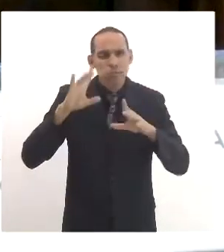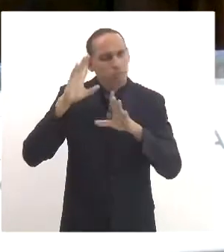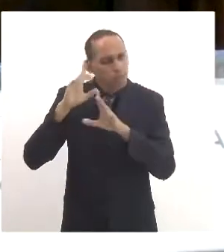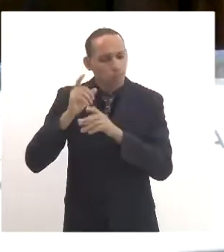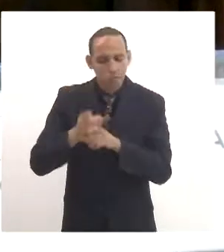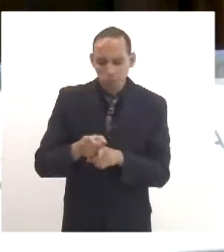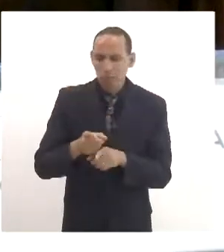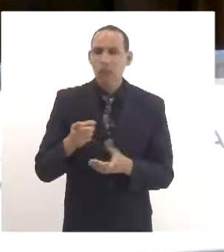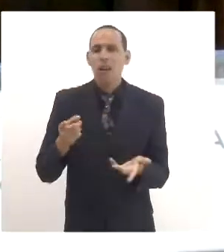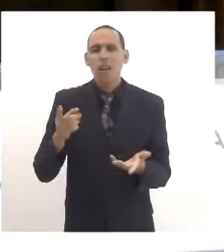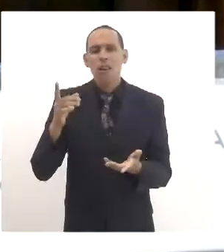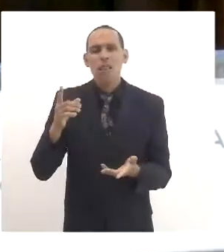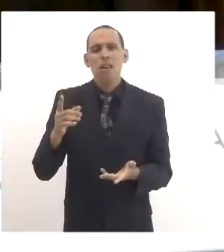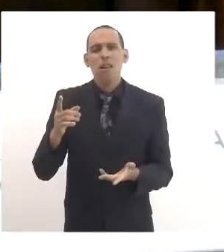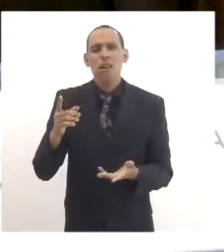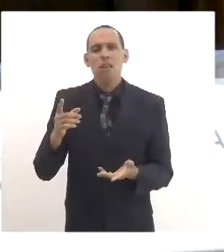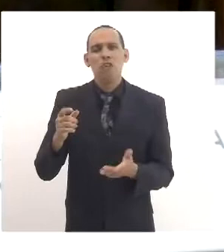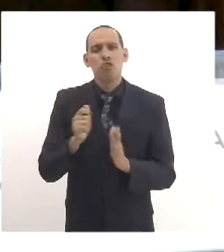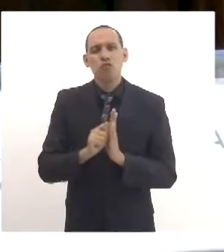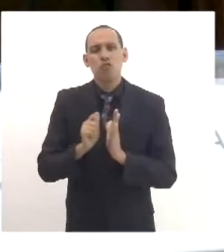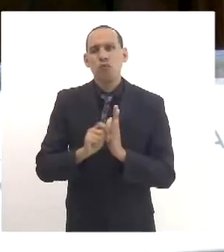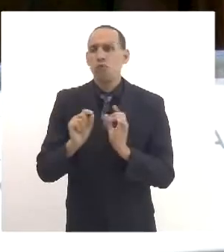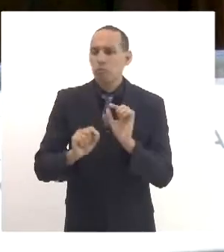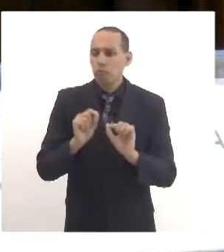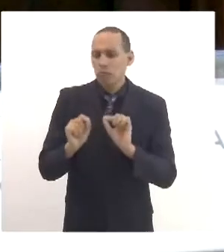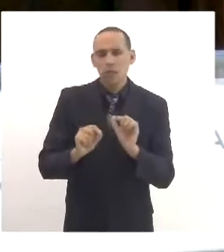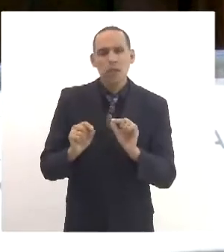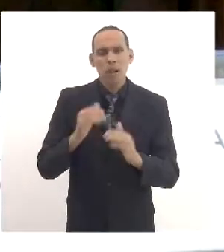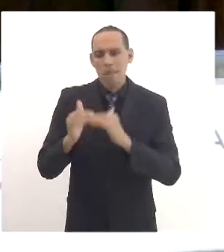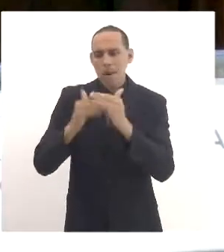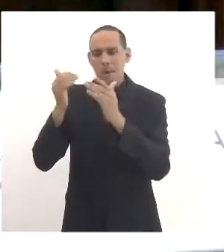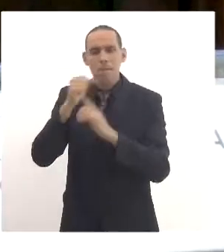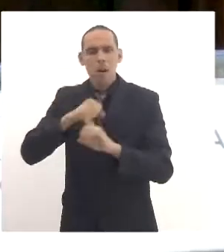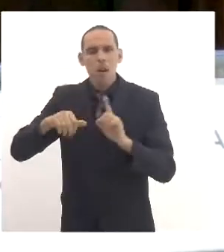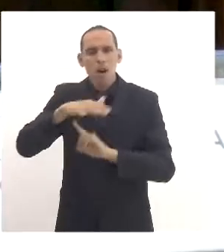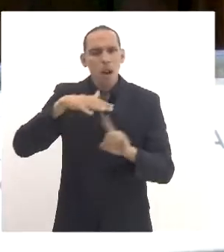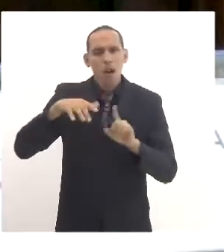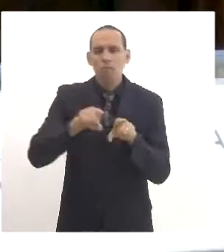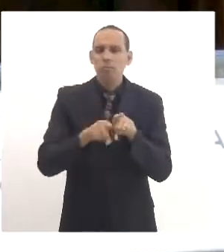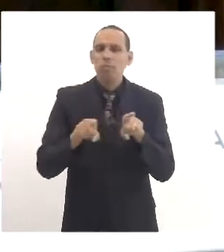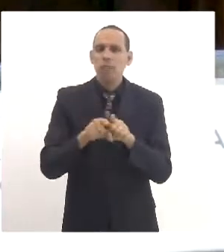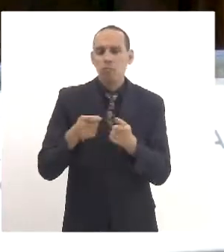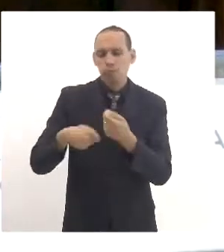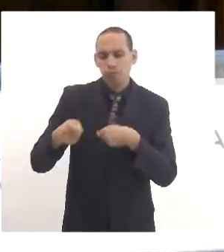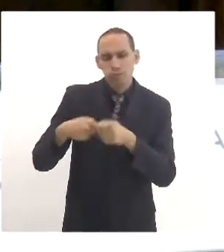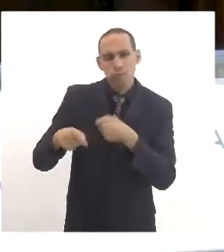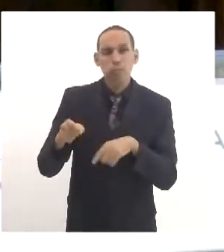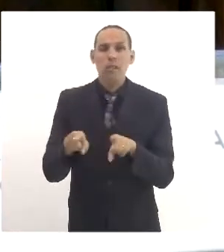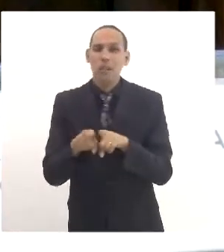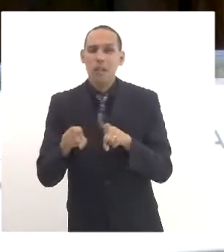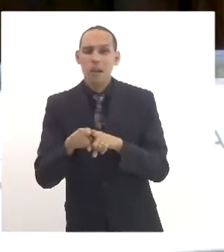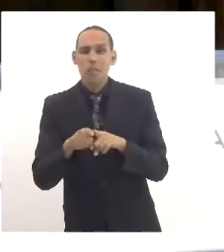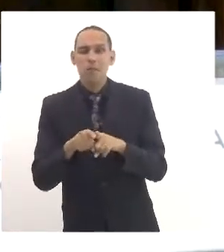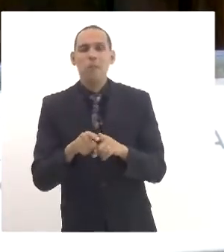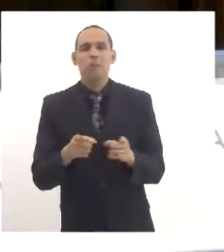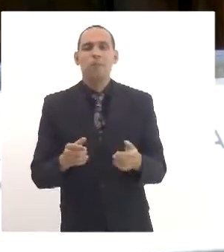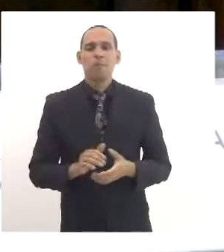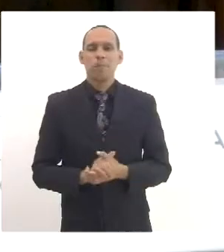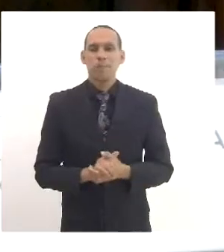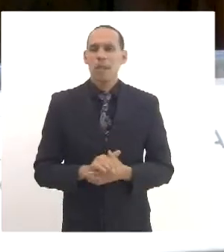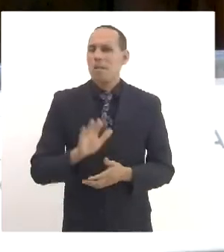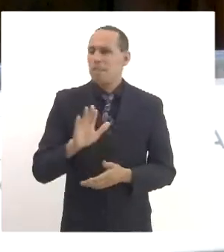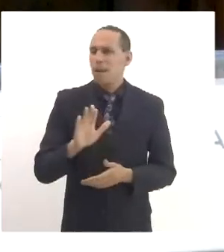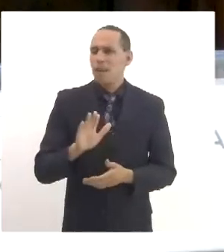necessários ao desenvolvimento das sociedades, ao desenvolvimento econômico, mas também social, mas também eu